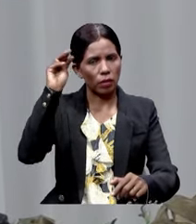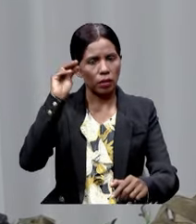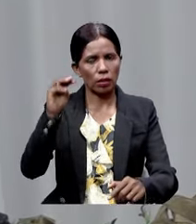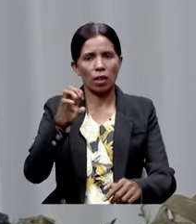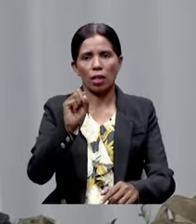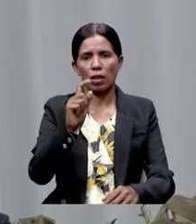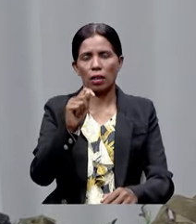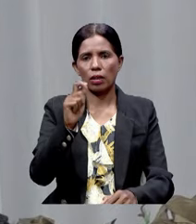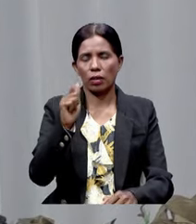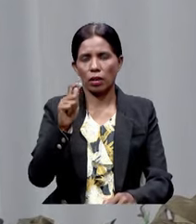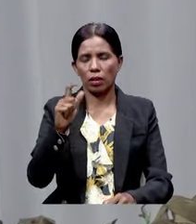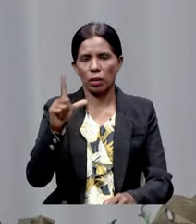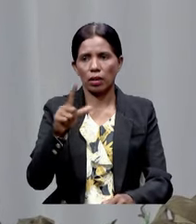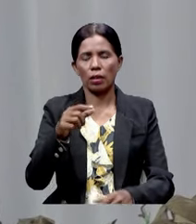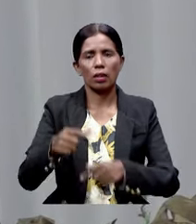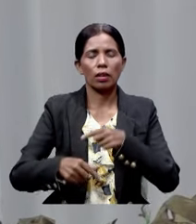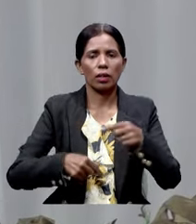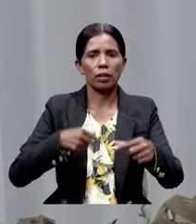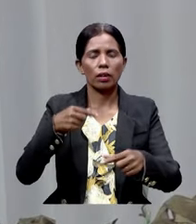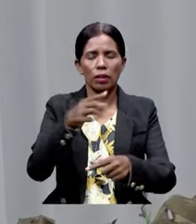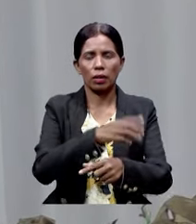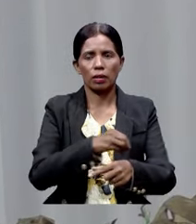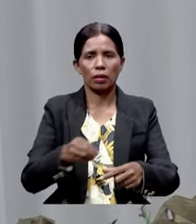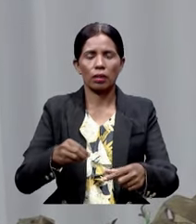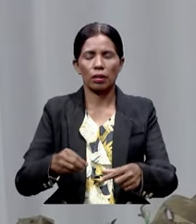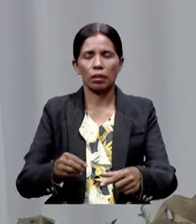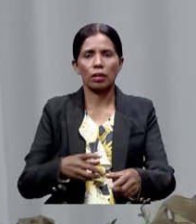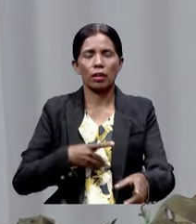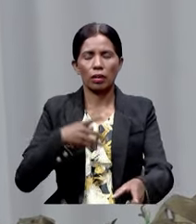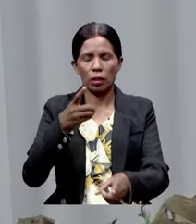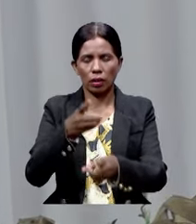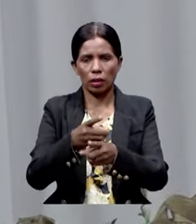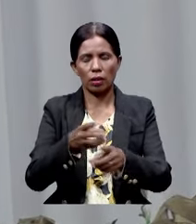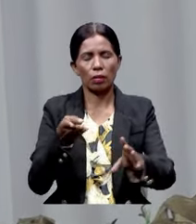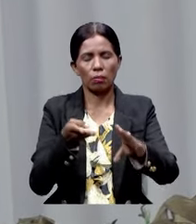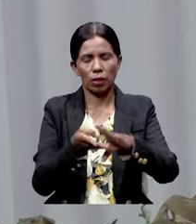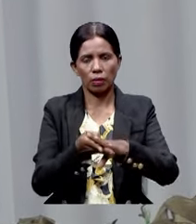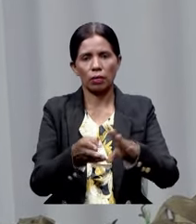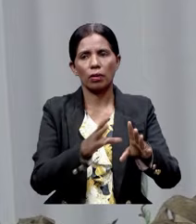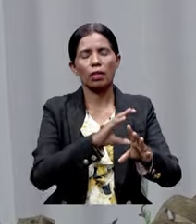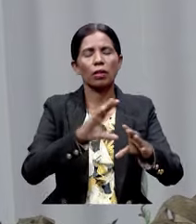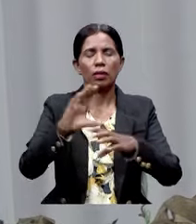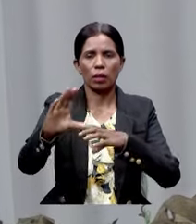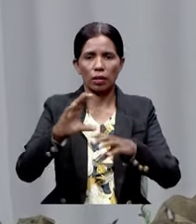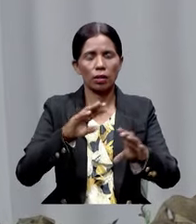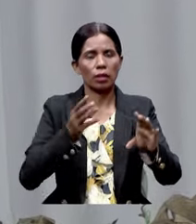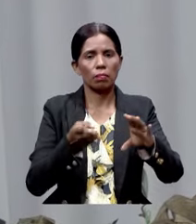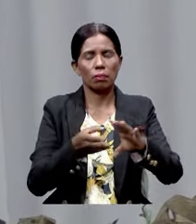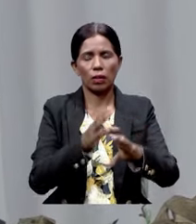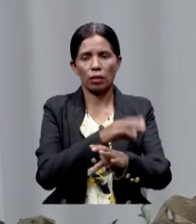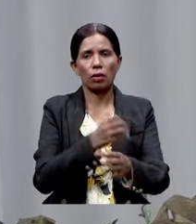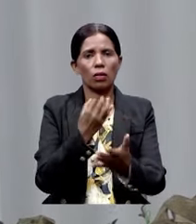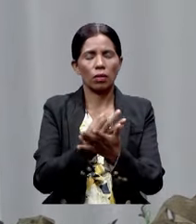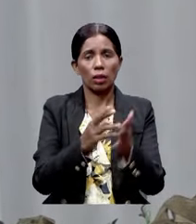Estatal, gestão direto para o Banco Central, relatório direto para o Ministério das Finanças. Significa